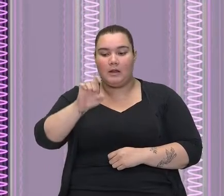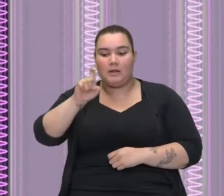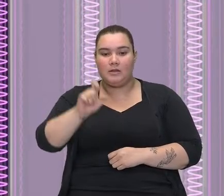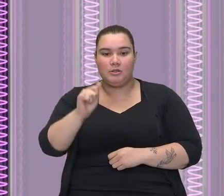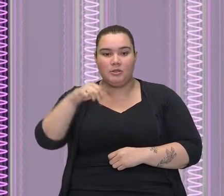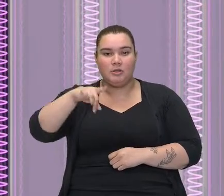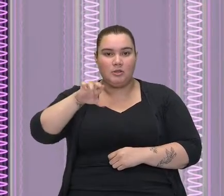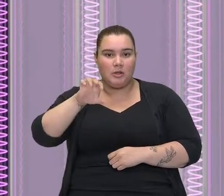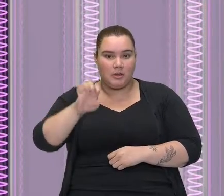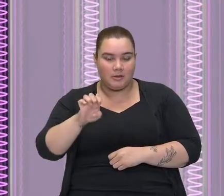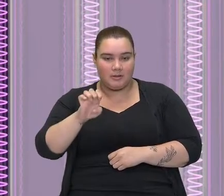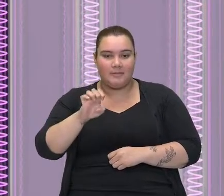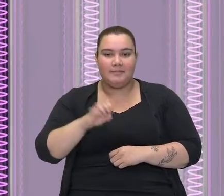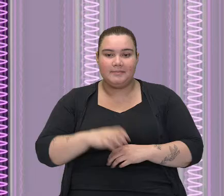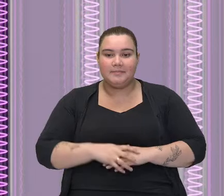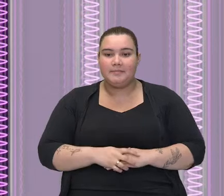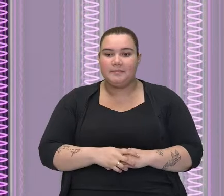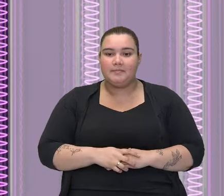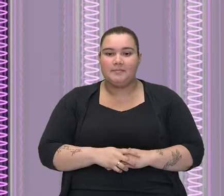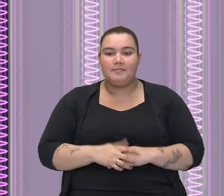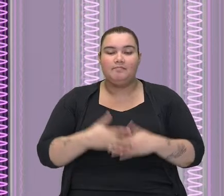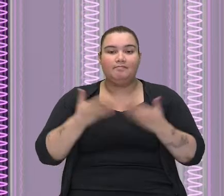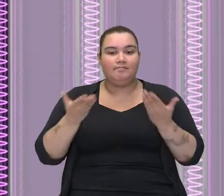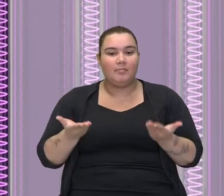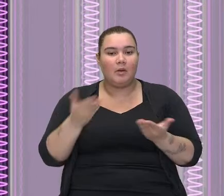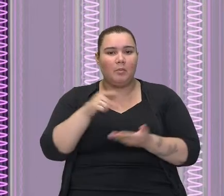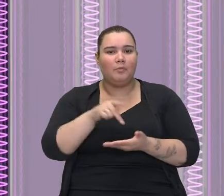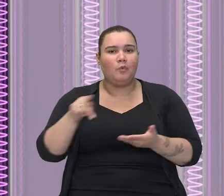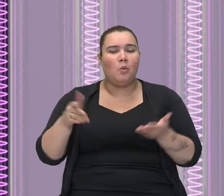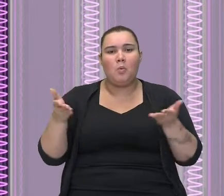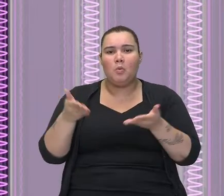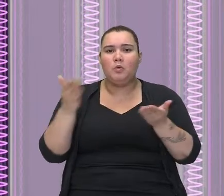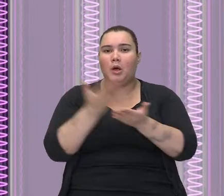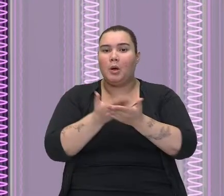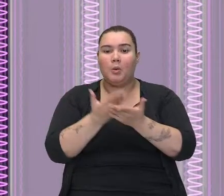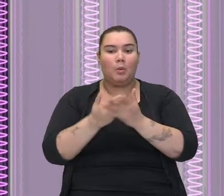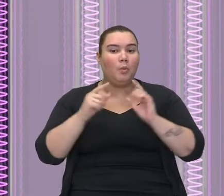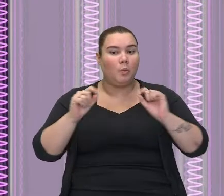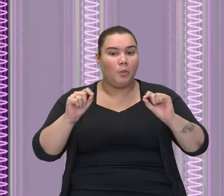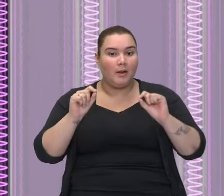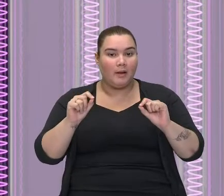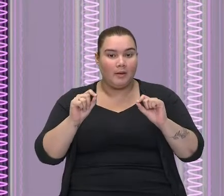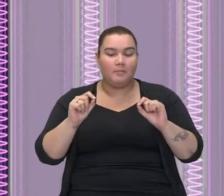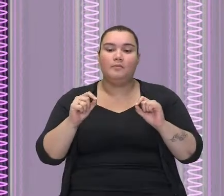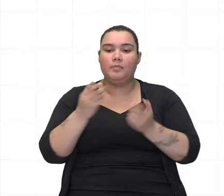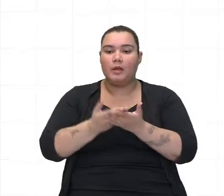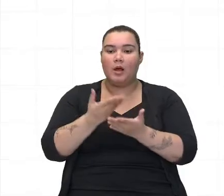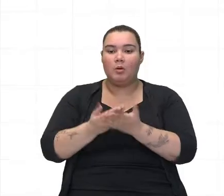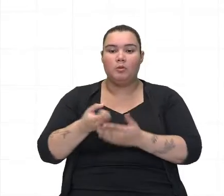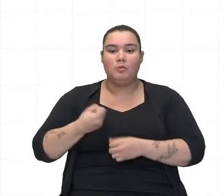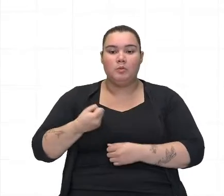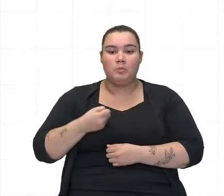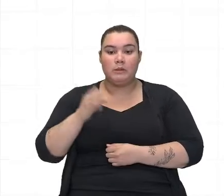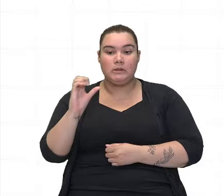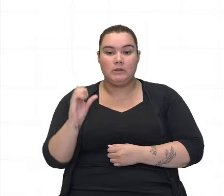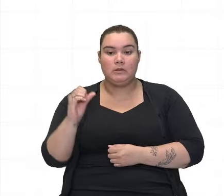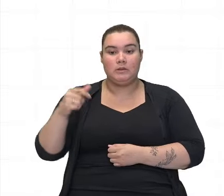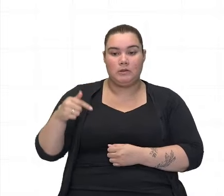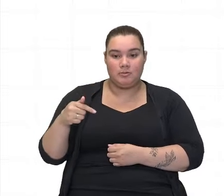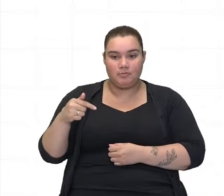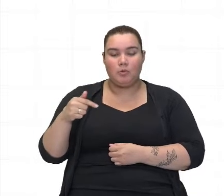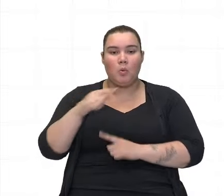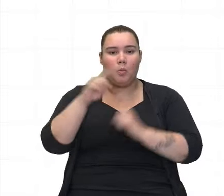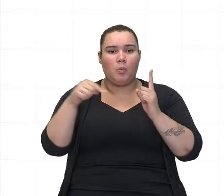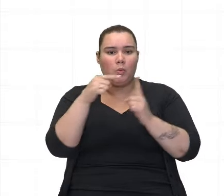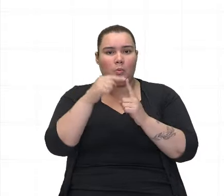Alexandre dos Santos. Muito bem, professor, o que temos na nossa aula? A nossa aula de número 67, nós temos como